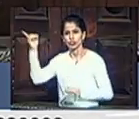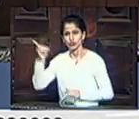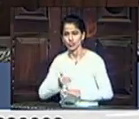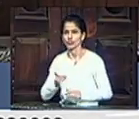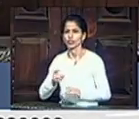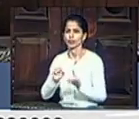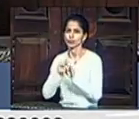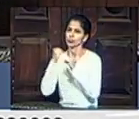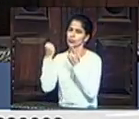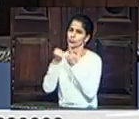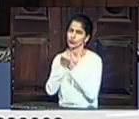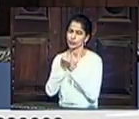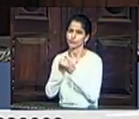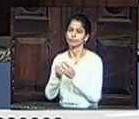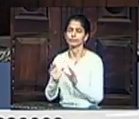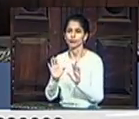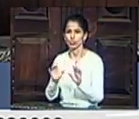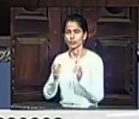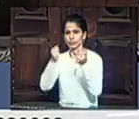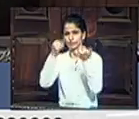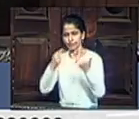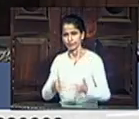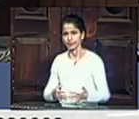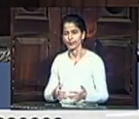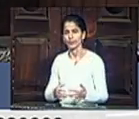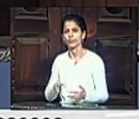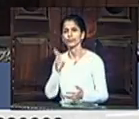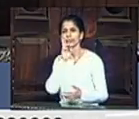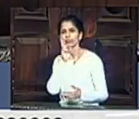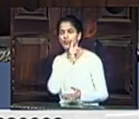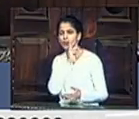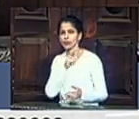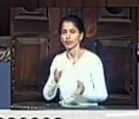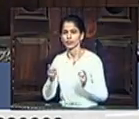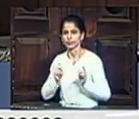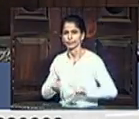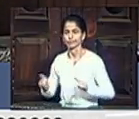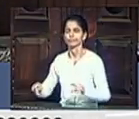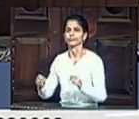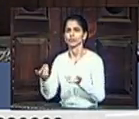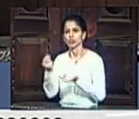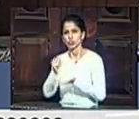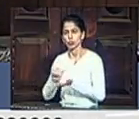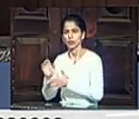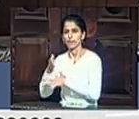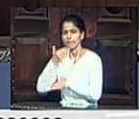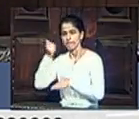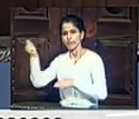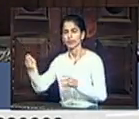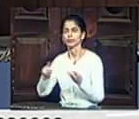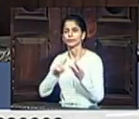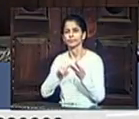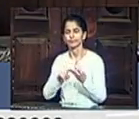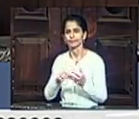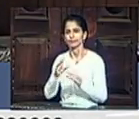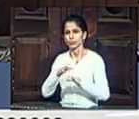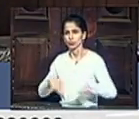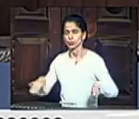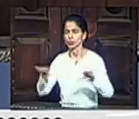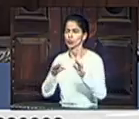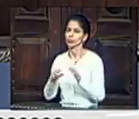social. Me refiro a restaurante popular, programa Renda Melhor, me refiro a todos